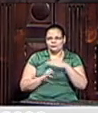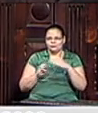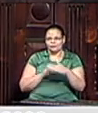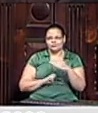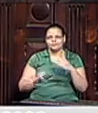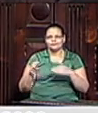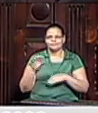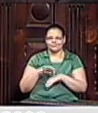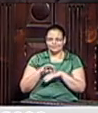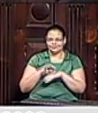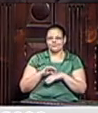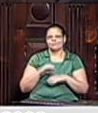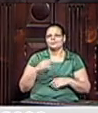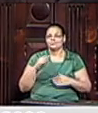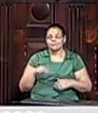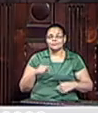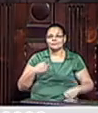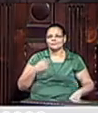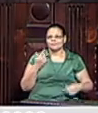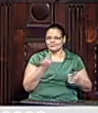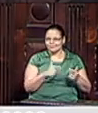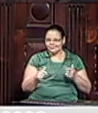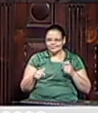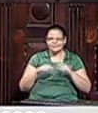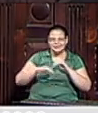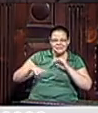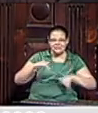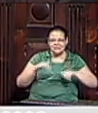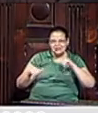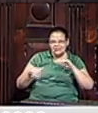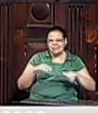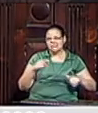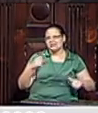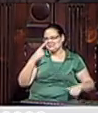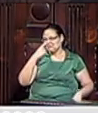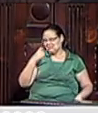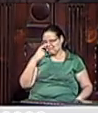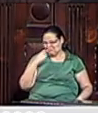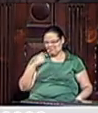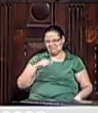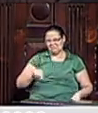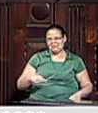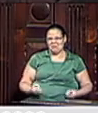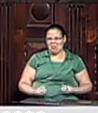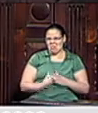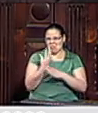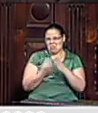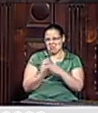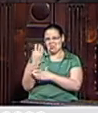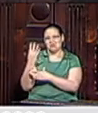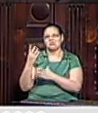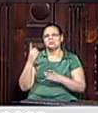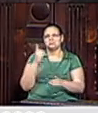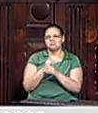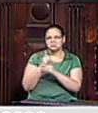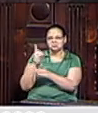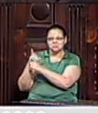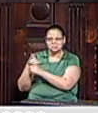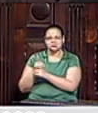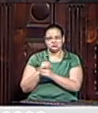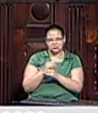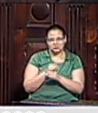dúvidas que quanto mais se remexer nessa podridão, mais vai vir à tona essa relação de